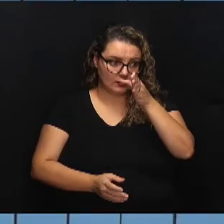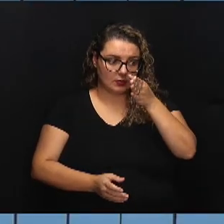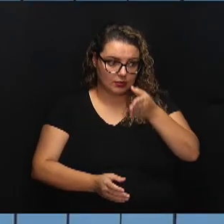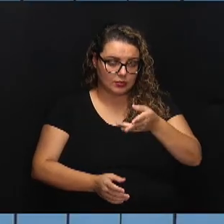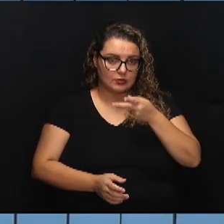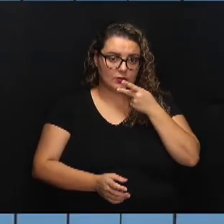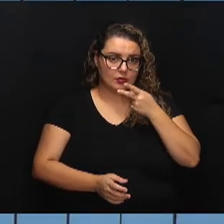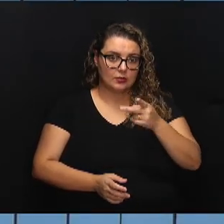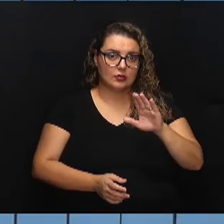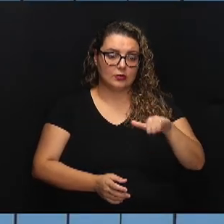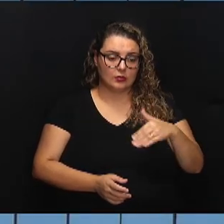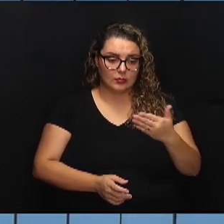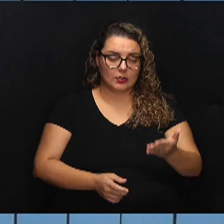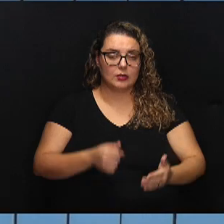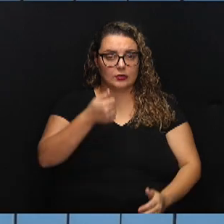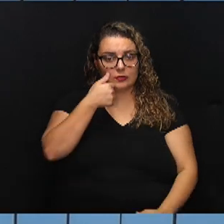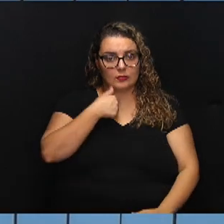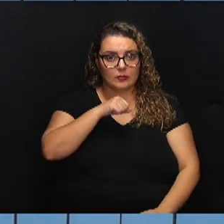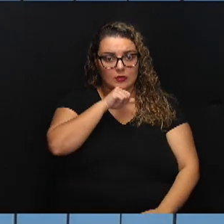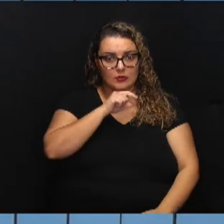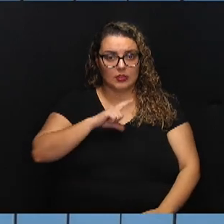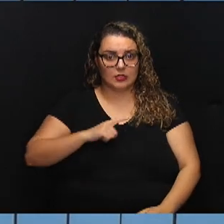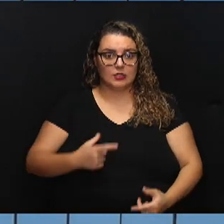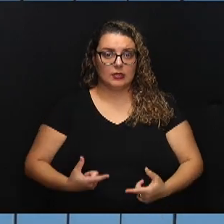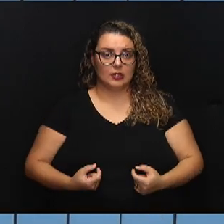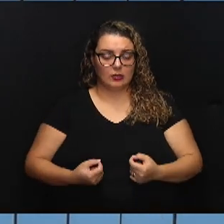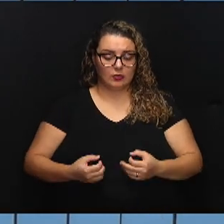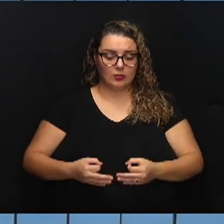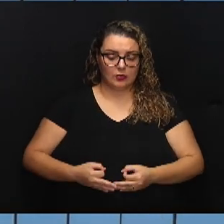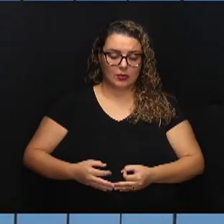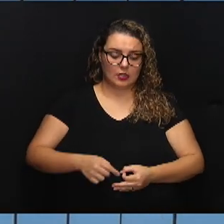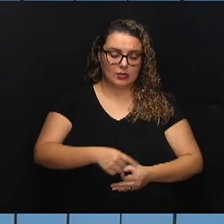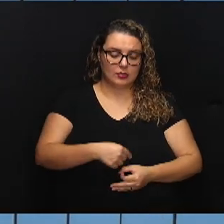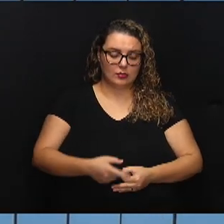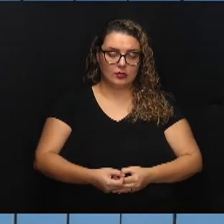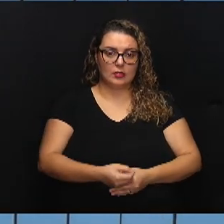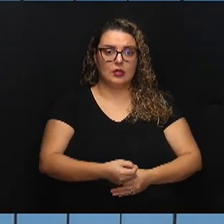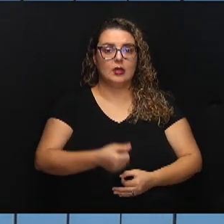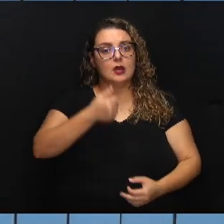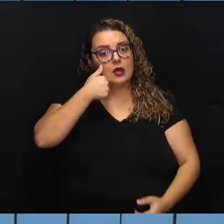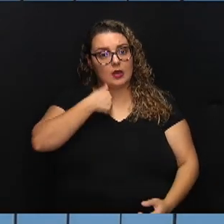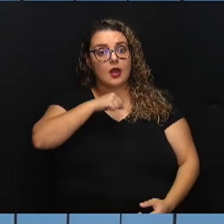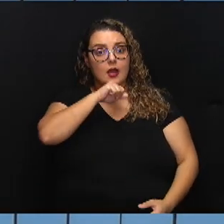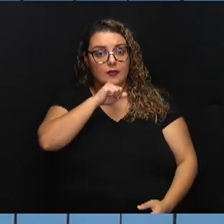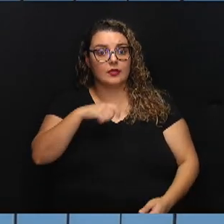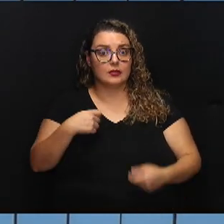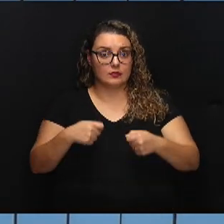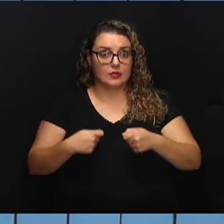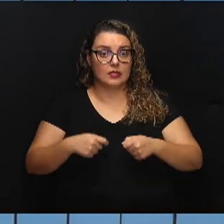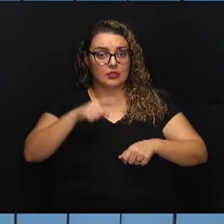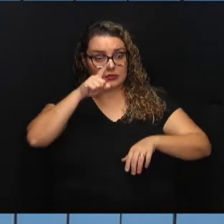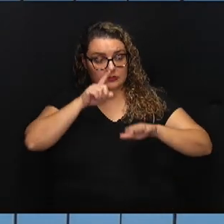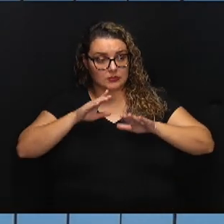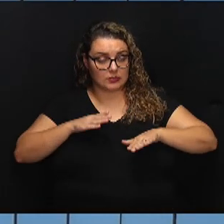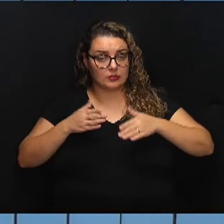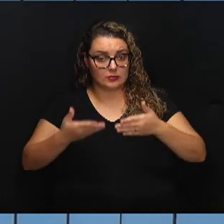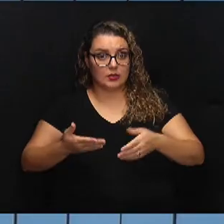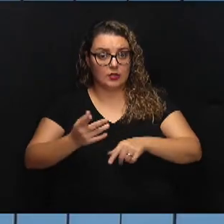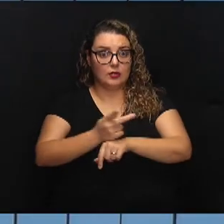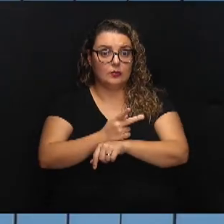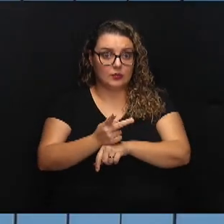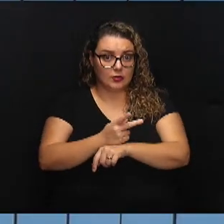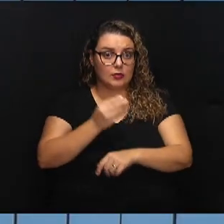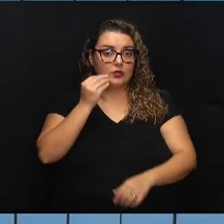quando, então, uma mãe, ela tem o câncer de ovário, a filha tem que tomar esse certo cuidado, né? Procurar fazer